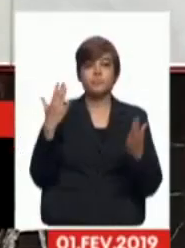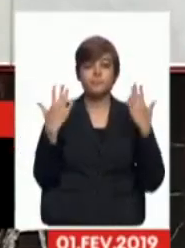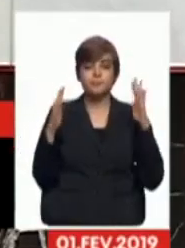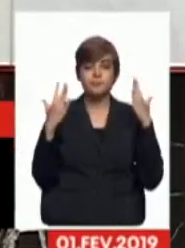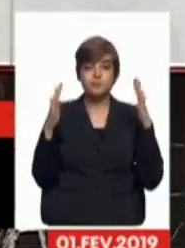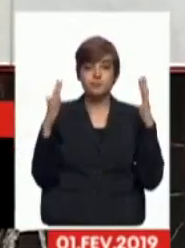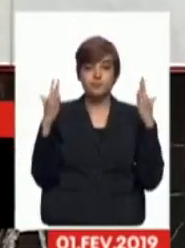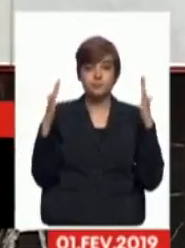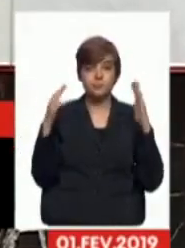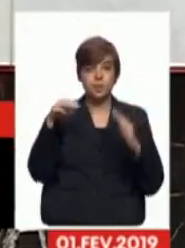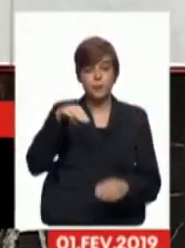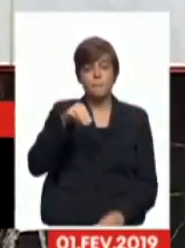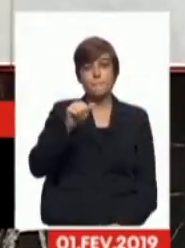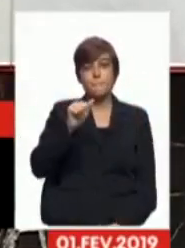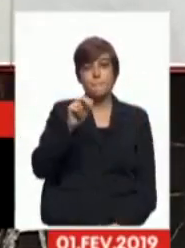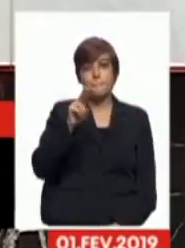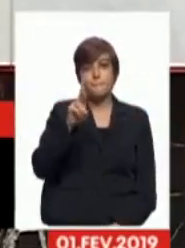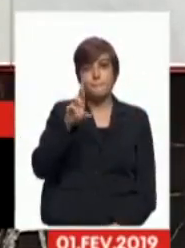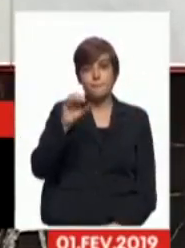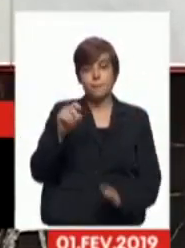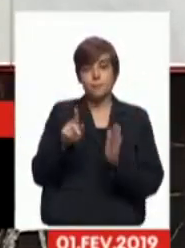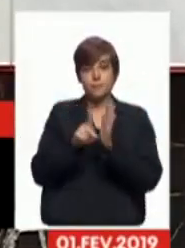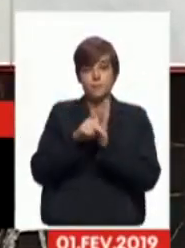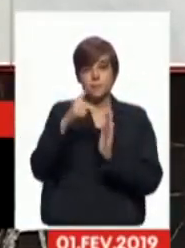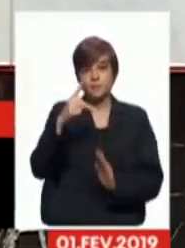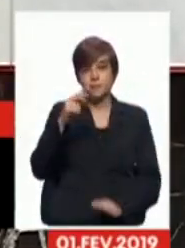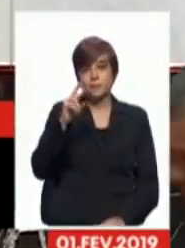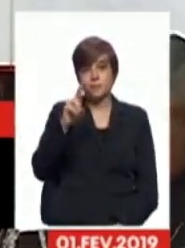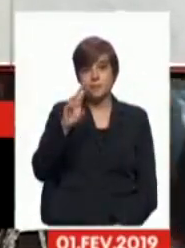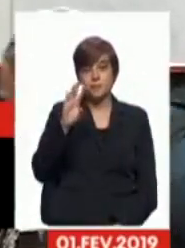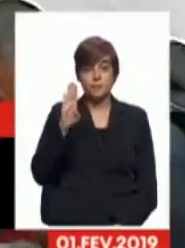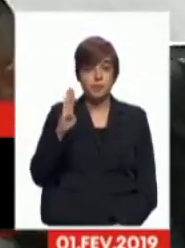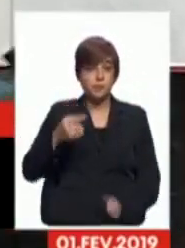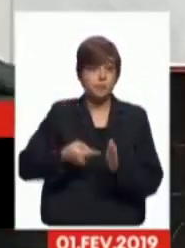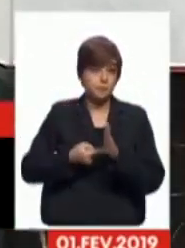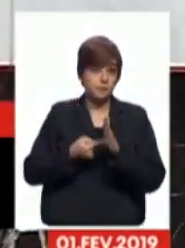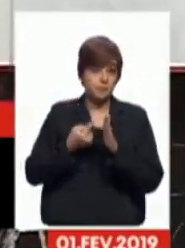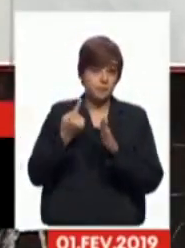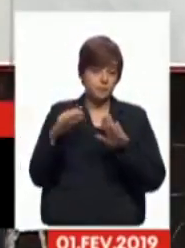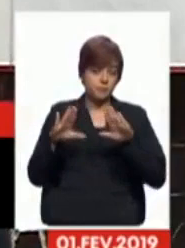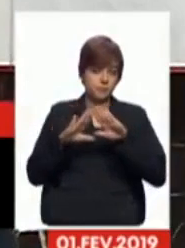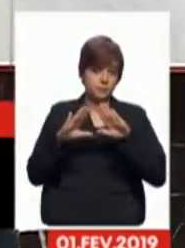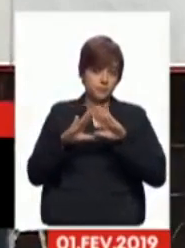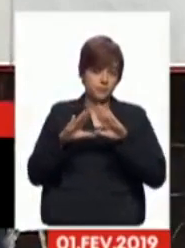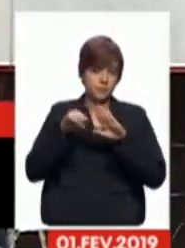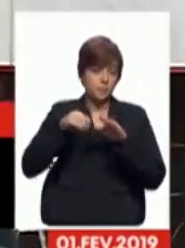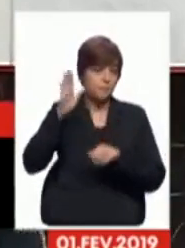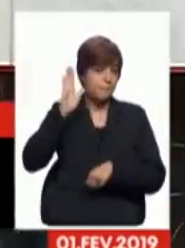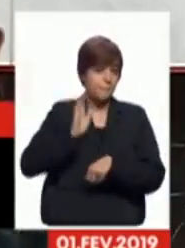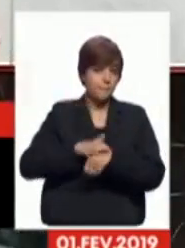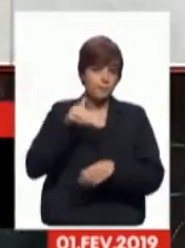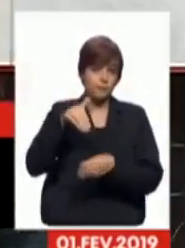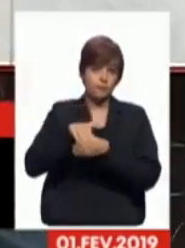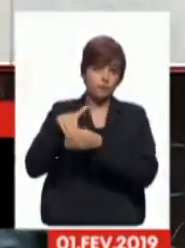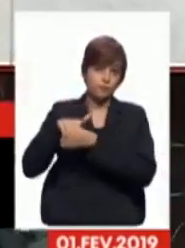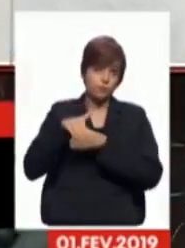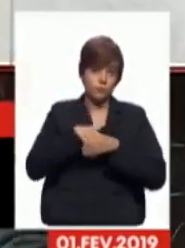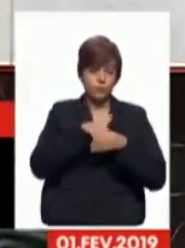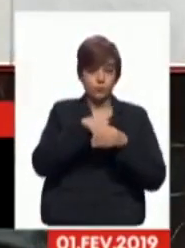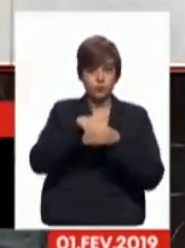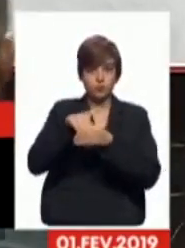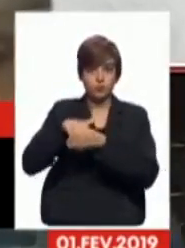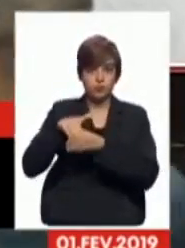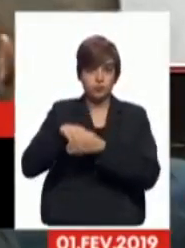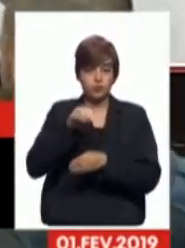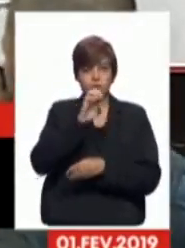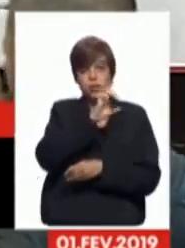Mauro Tramonte, do PRB, que é de Poços de Caldas, assume o primeiro mandato. Foi o candidato mais votado nas eleições para deputado estadual,